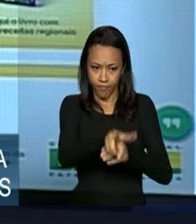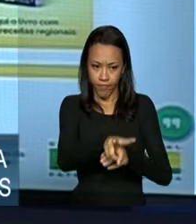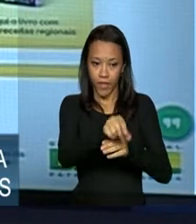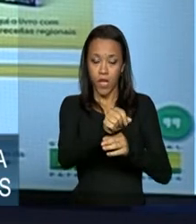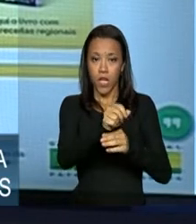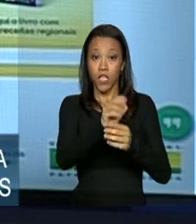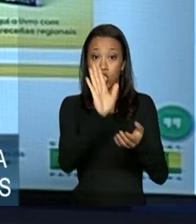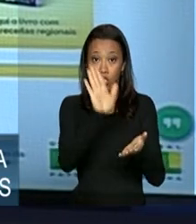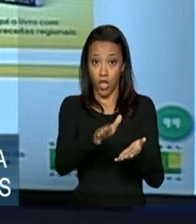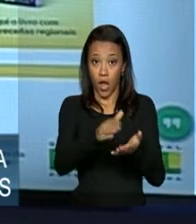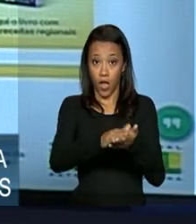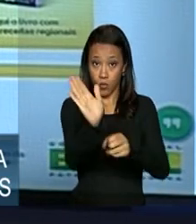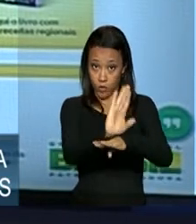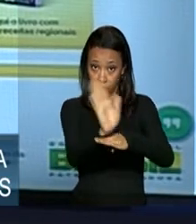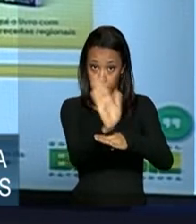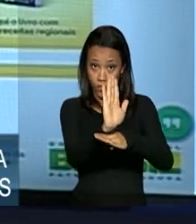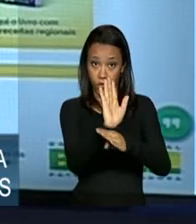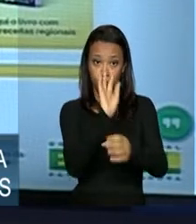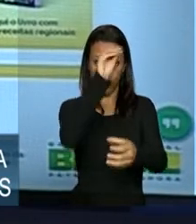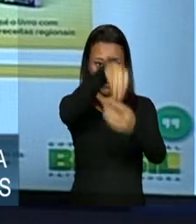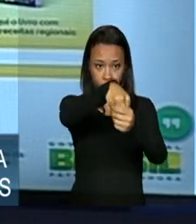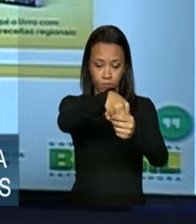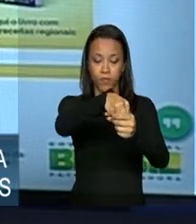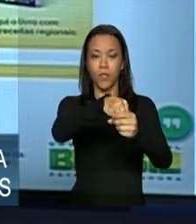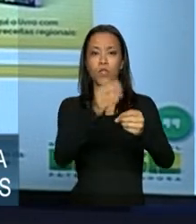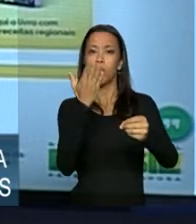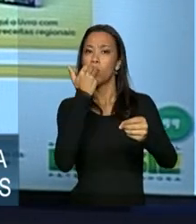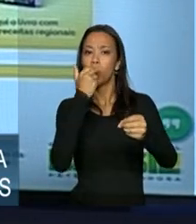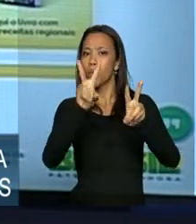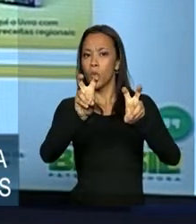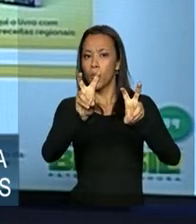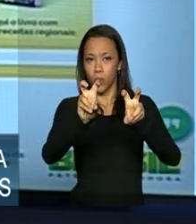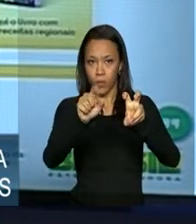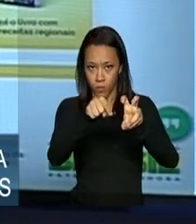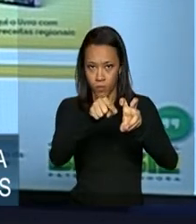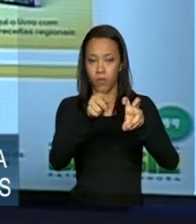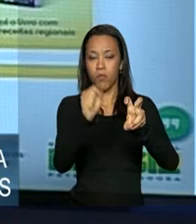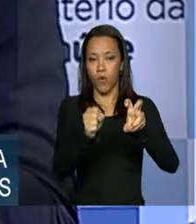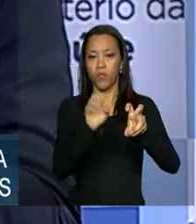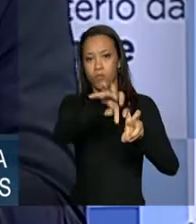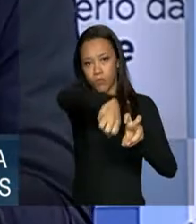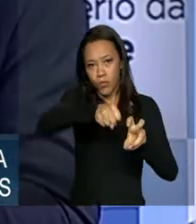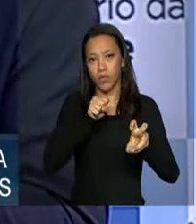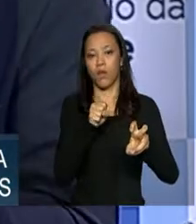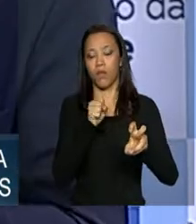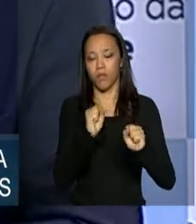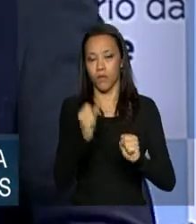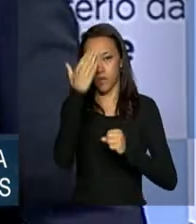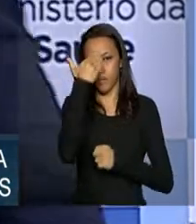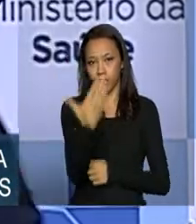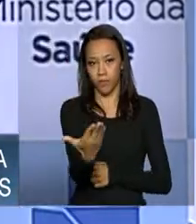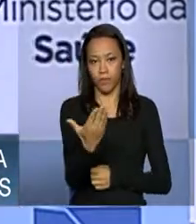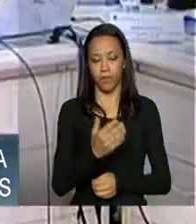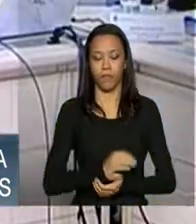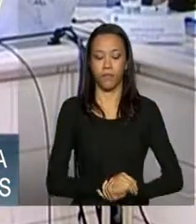duas publicações da alimentação nesse site. Obrigado. A partir de